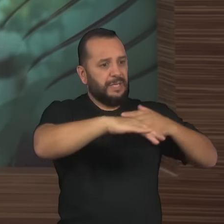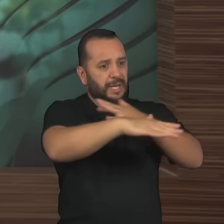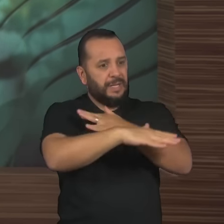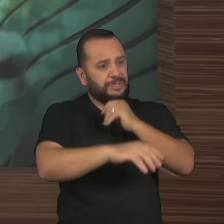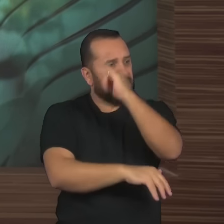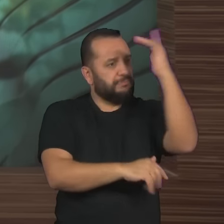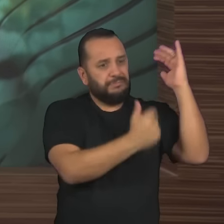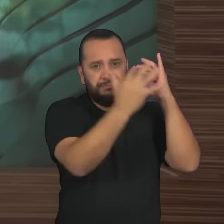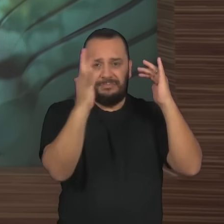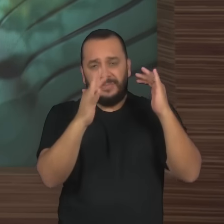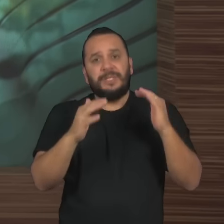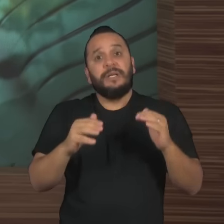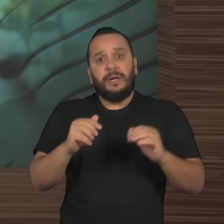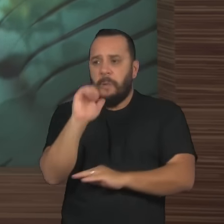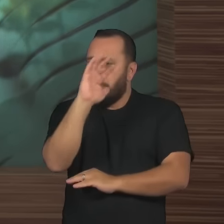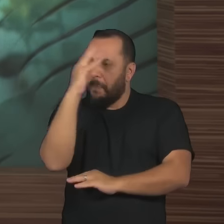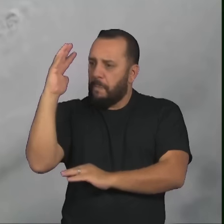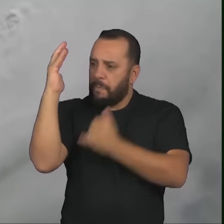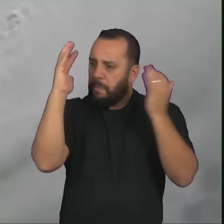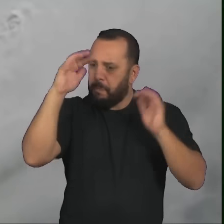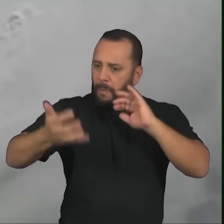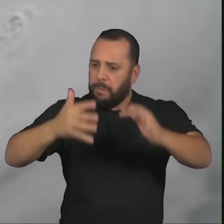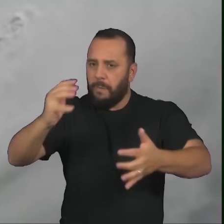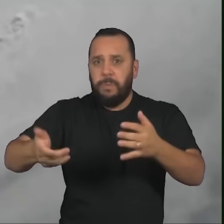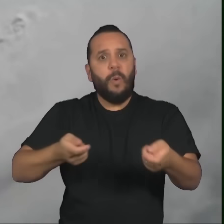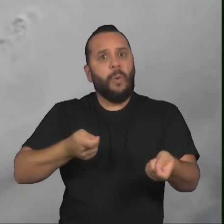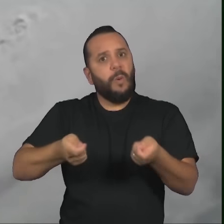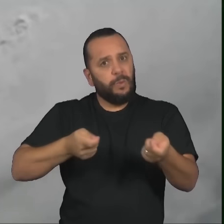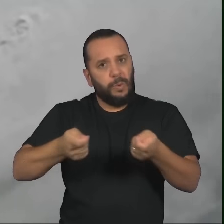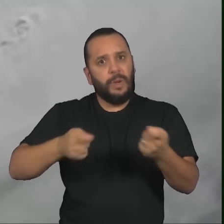dos desmatamentos no planeta.